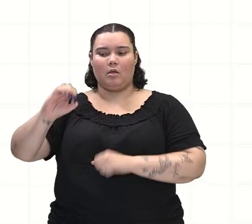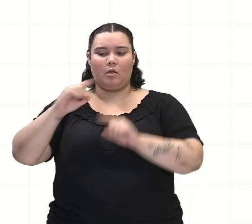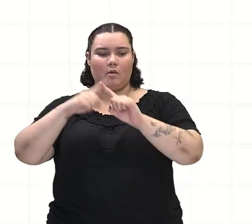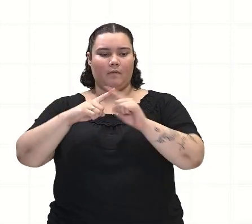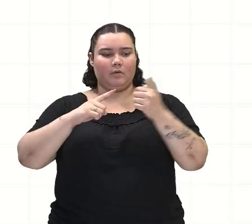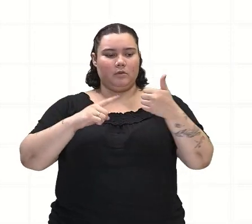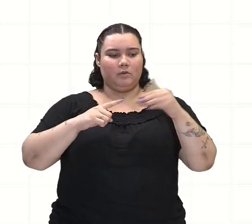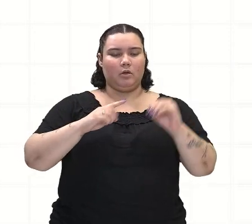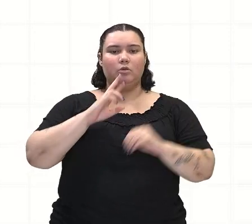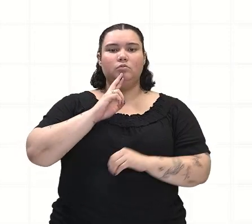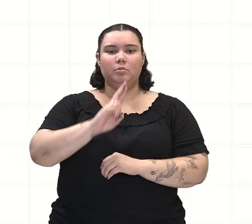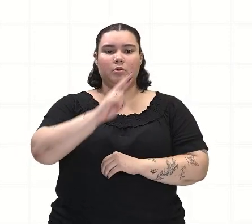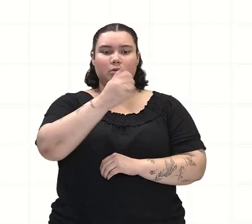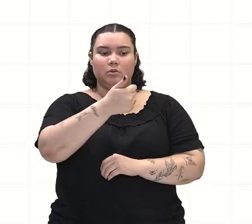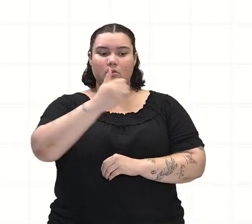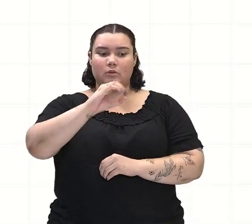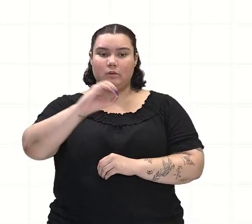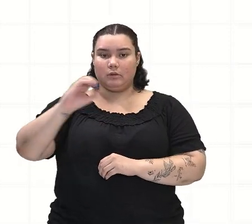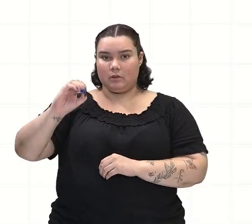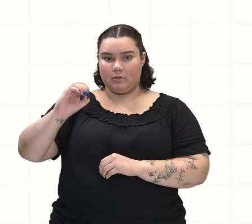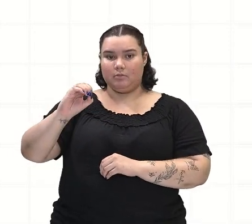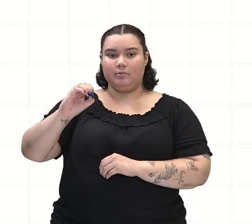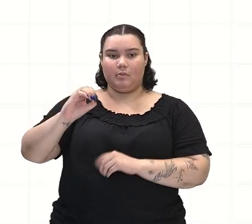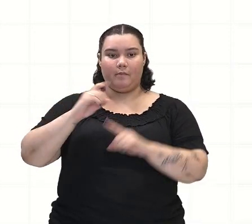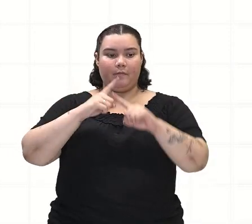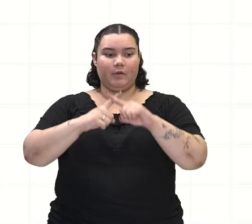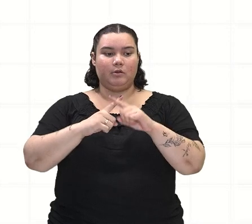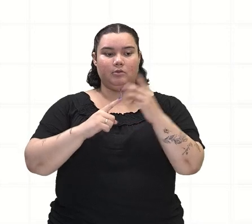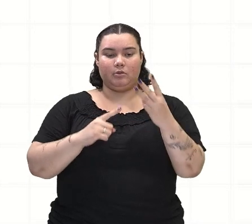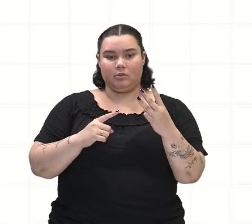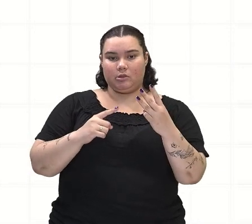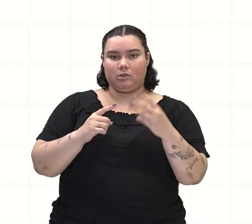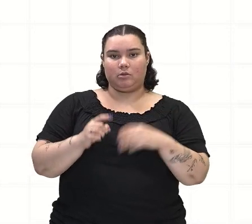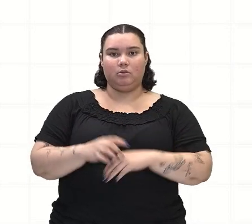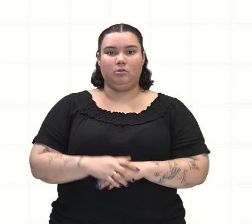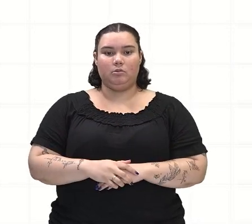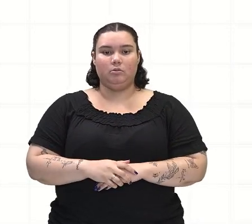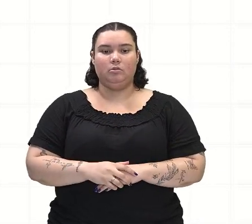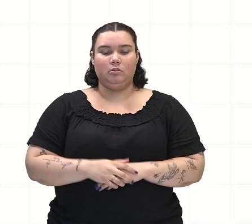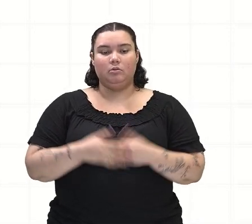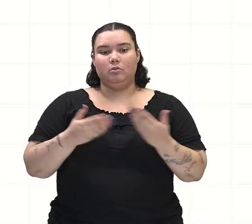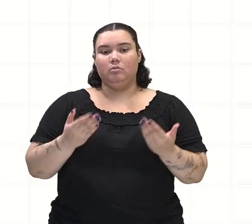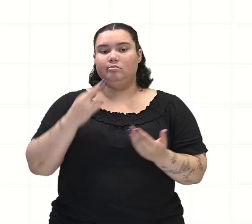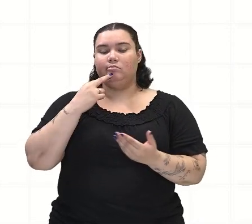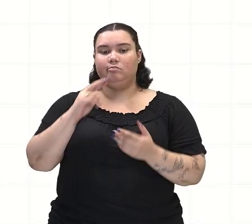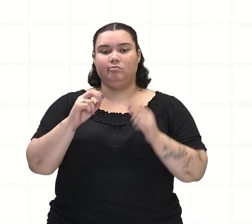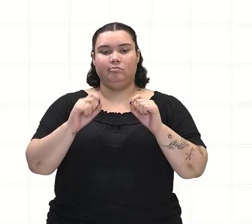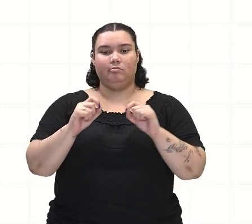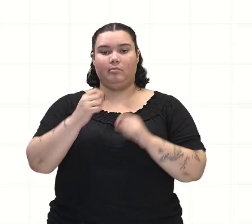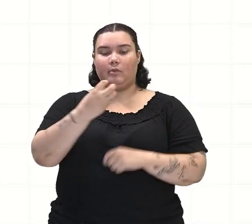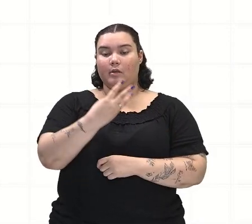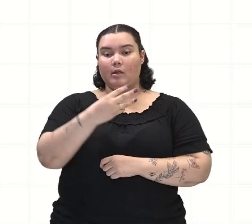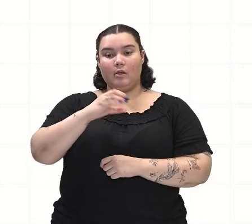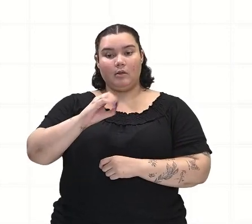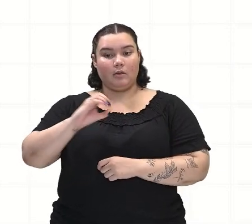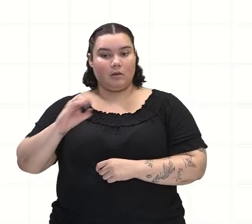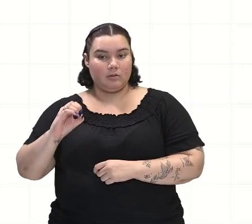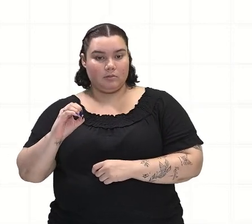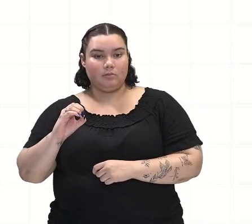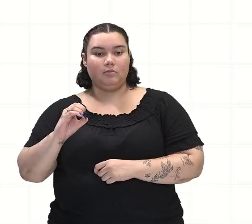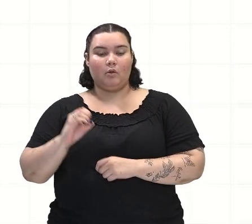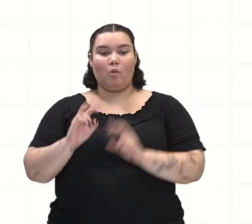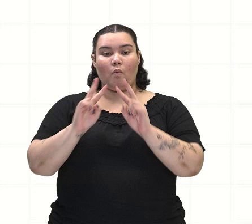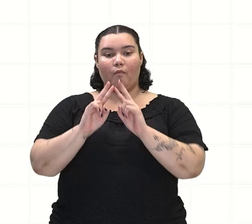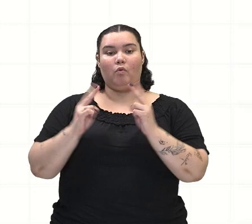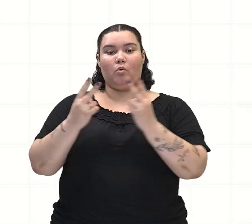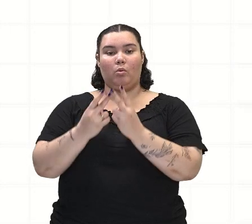dar 100. E 100 vezes 3, né, a gente vai ter o resultado de 300. Então, o volume